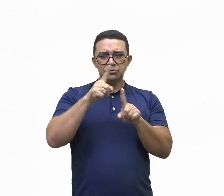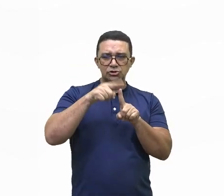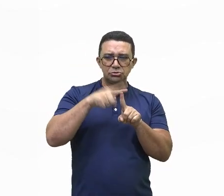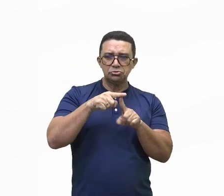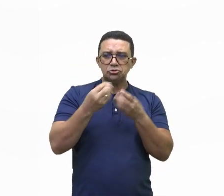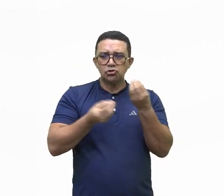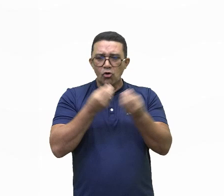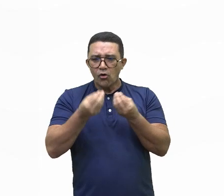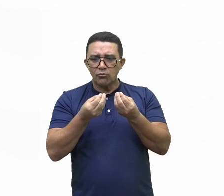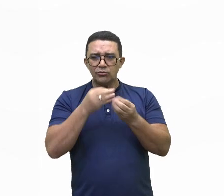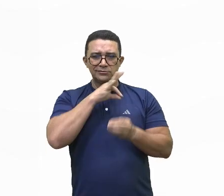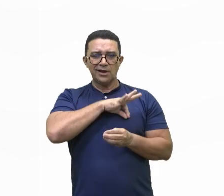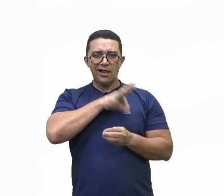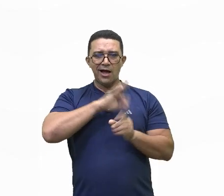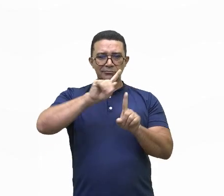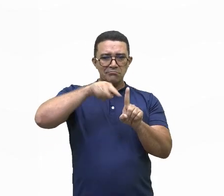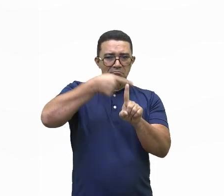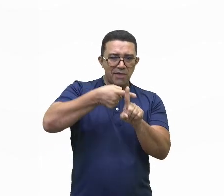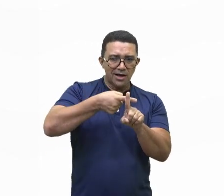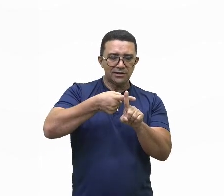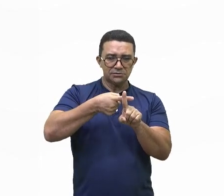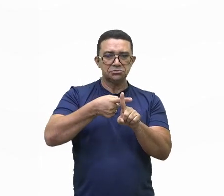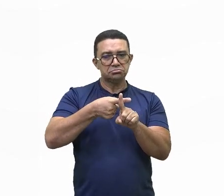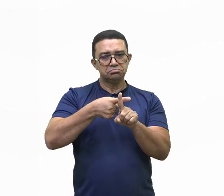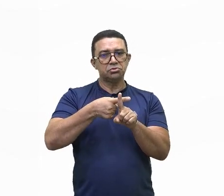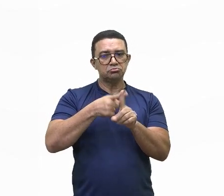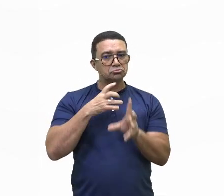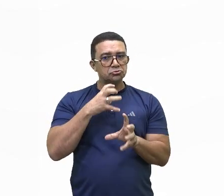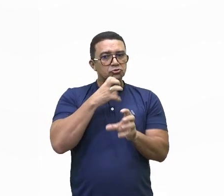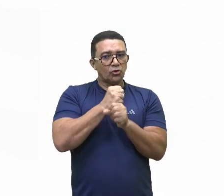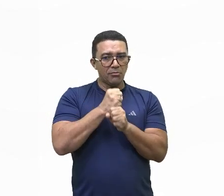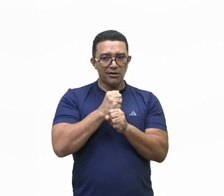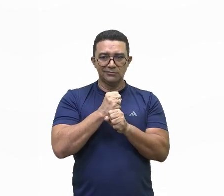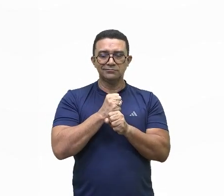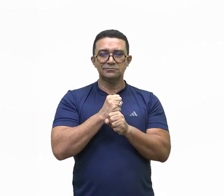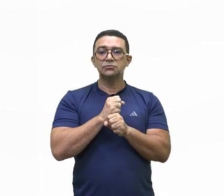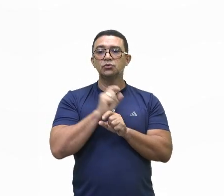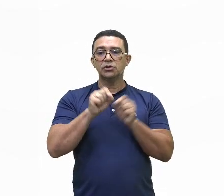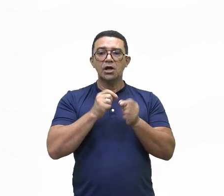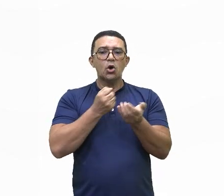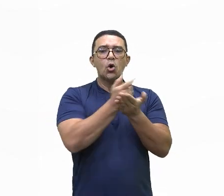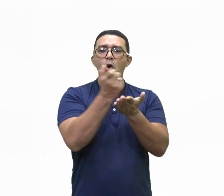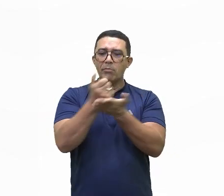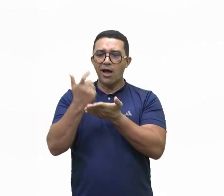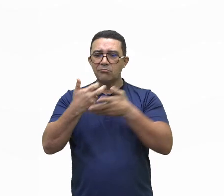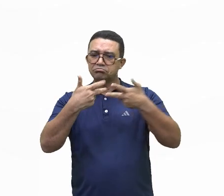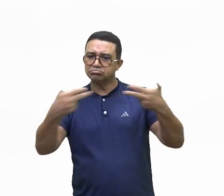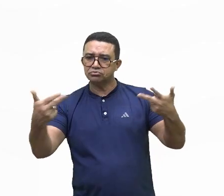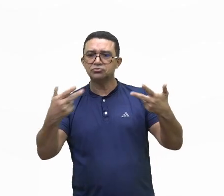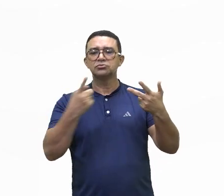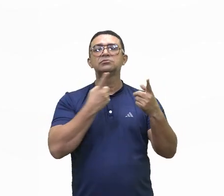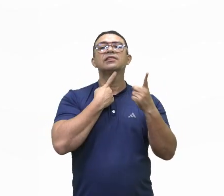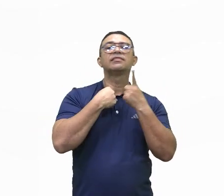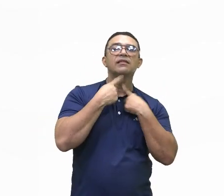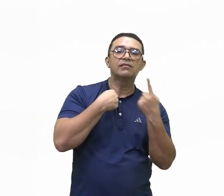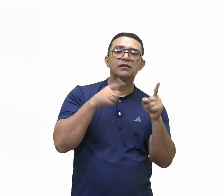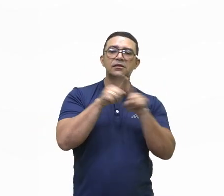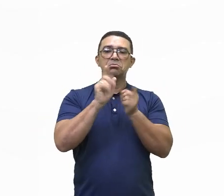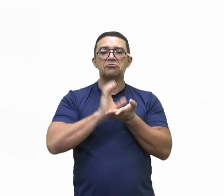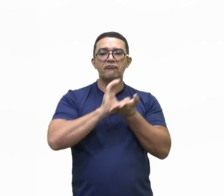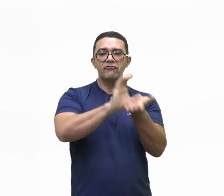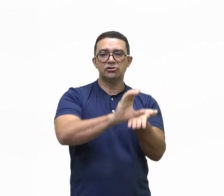são inúmeros meios que você pode conseguir um dinheiro a mais para comprar o que você deseja, para investir o seu